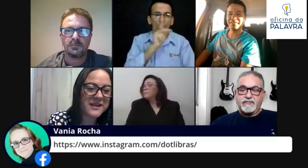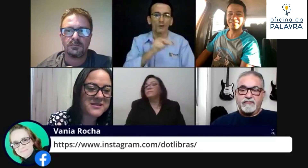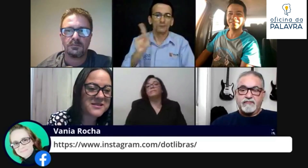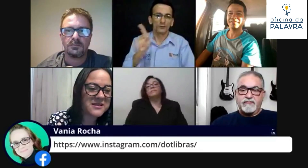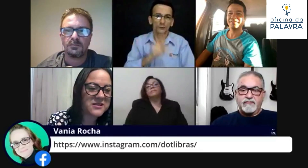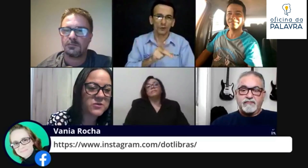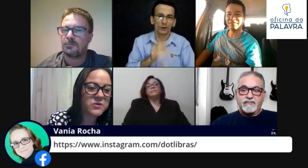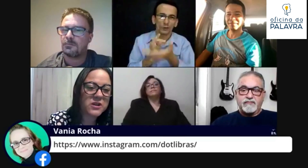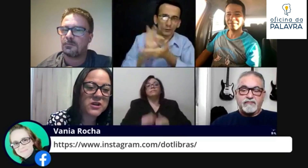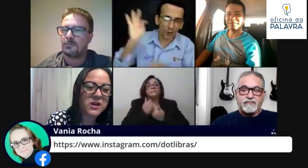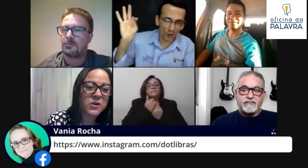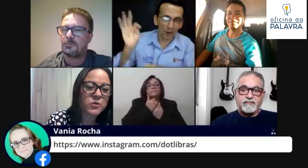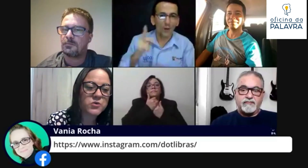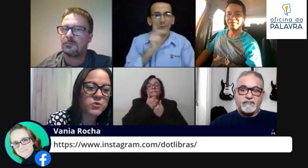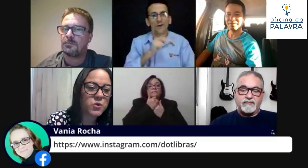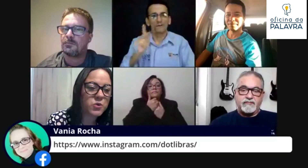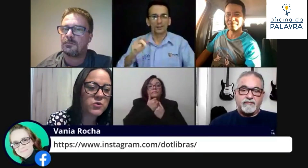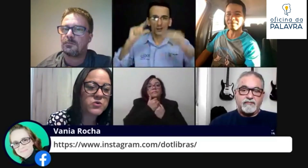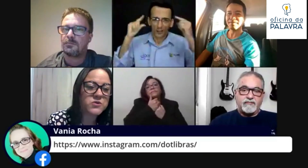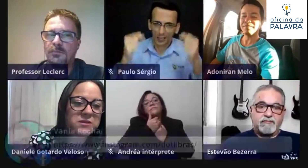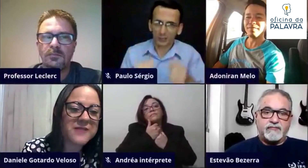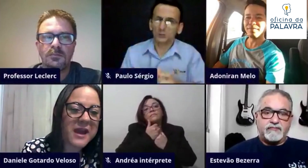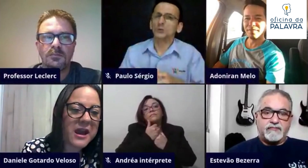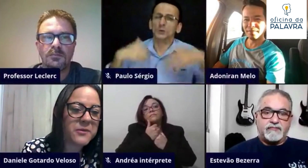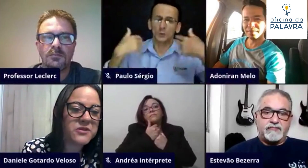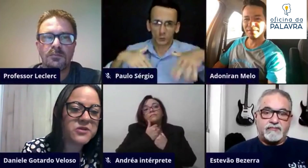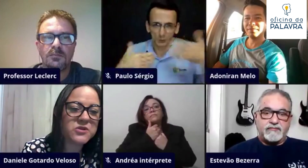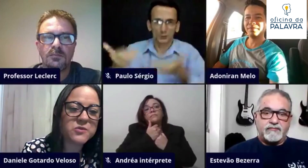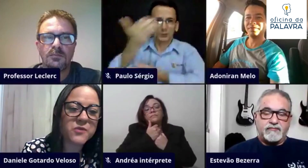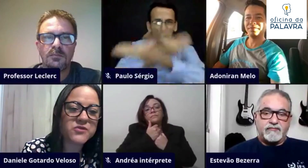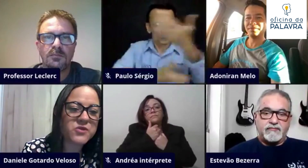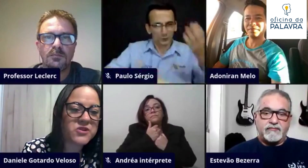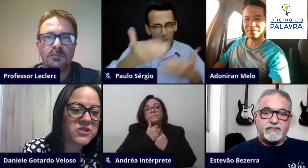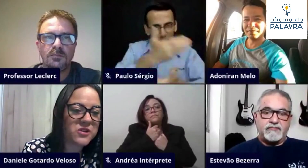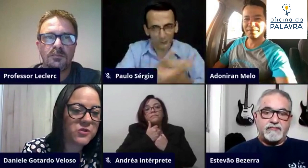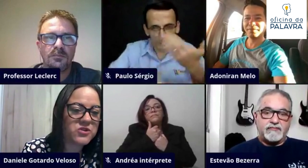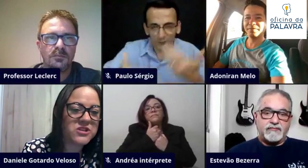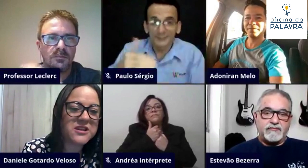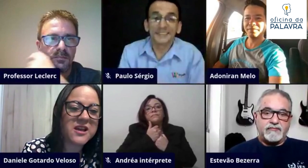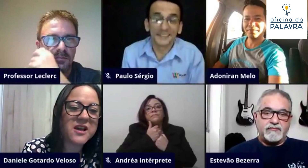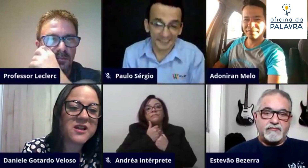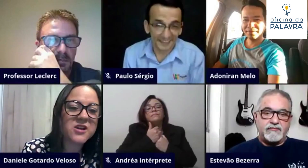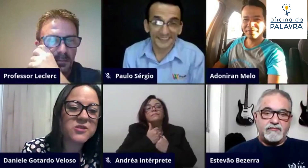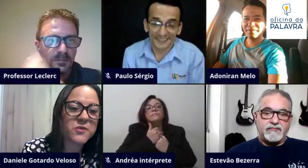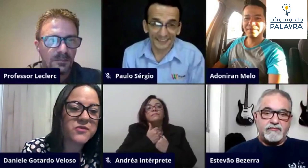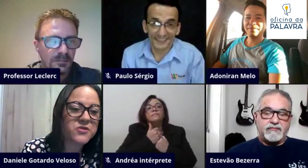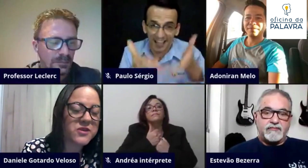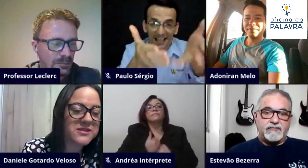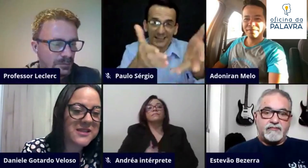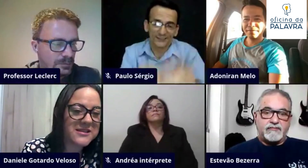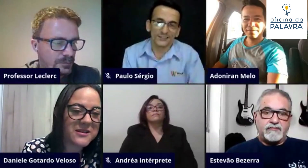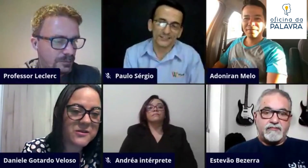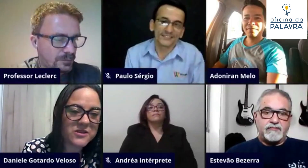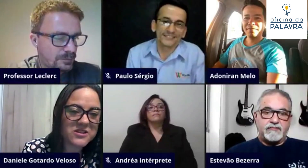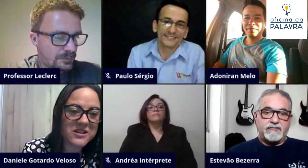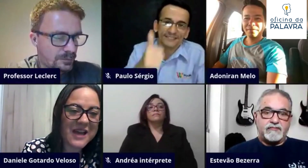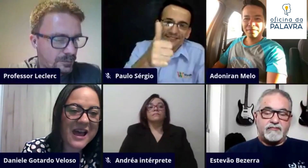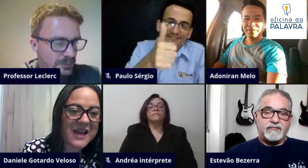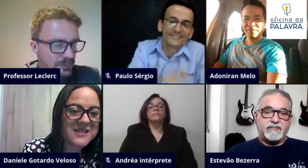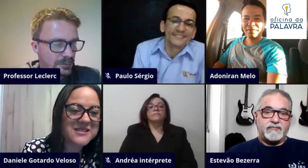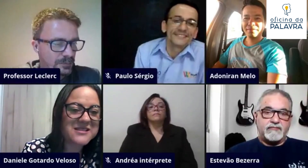muita interação, os surdos, os intérpretes, os professores de teologia, os professores das